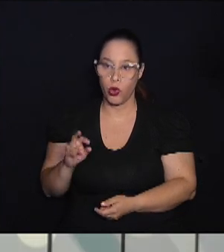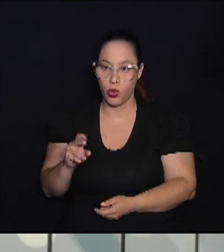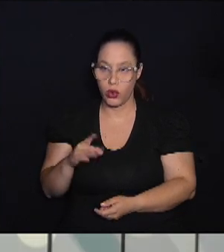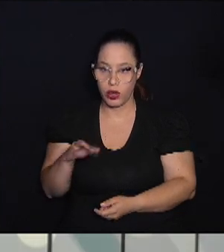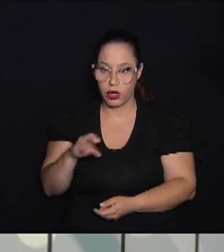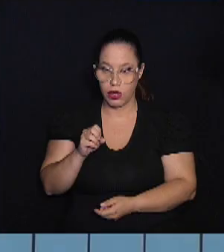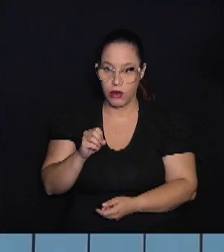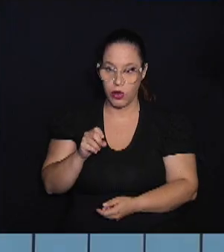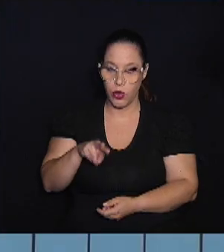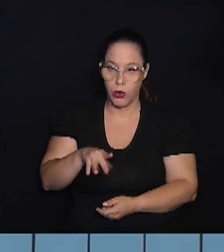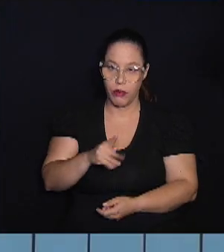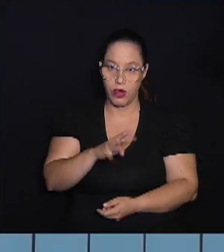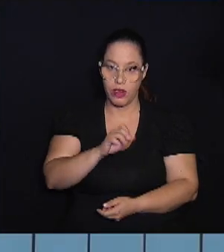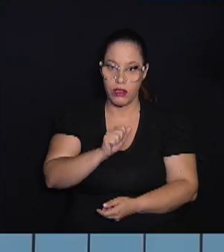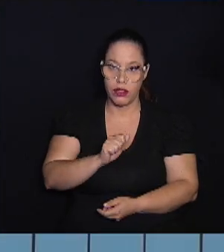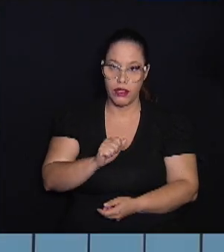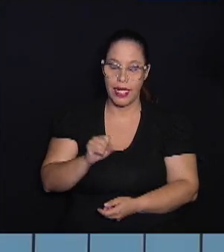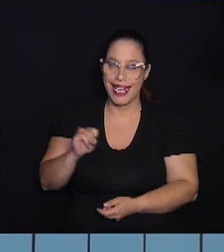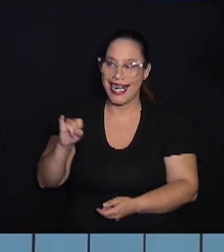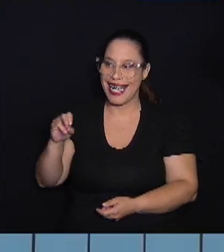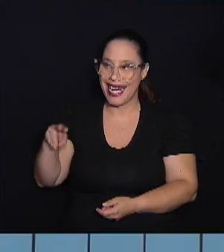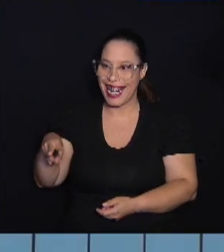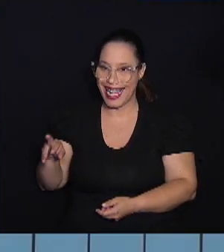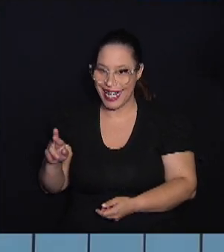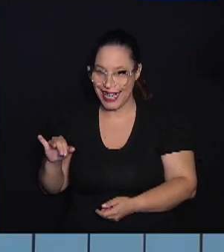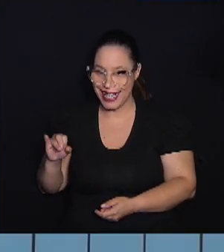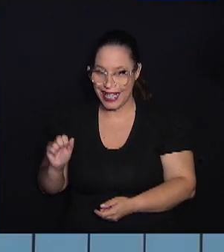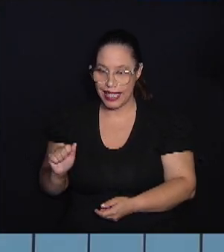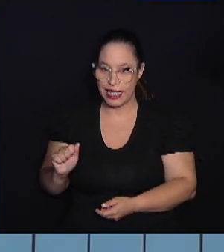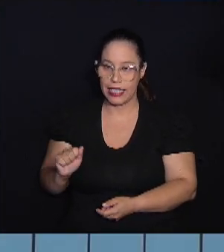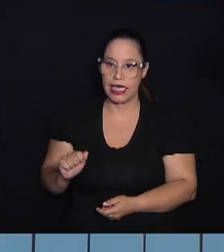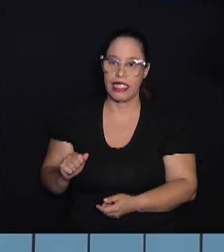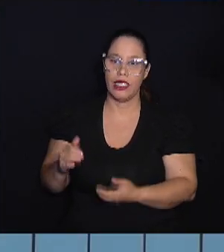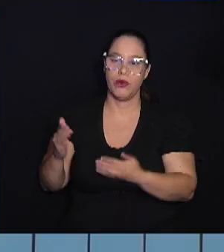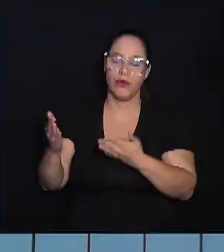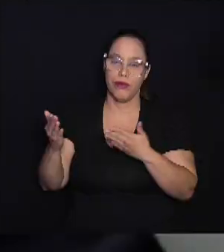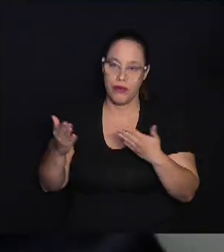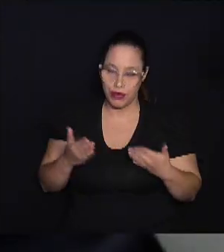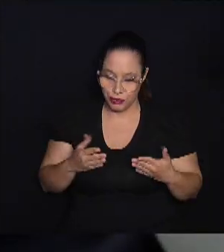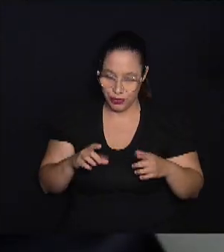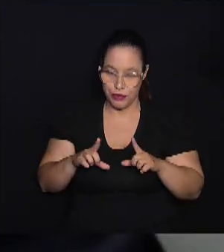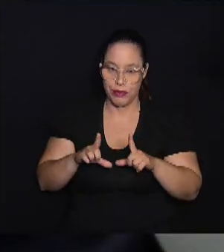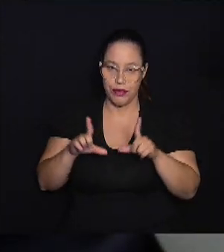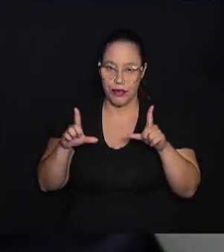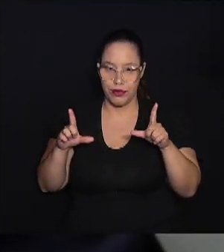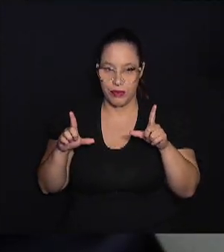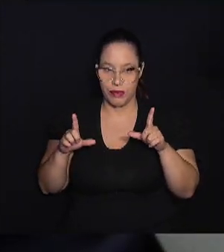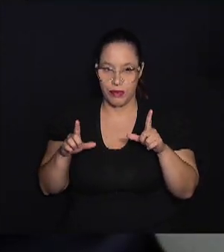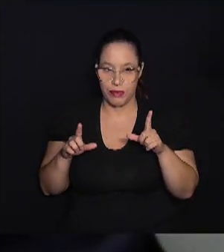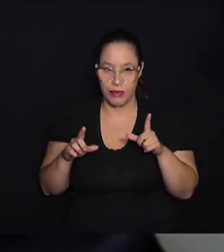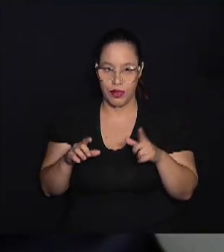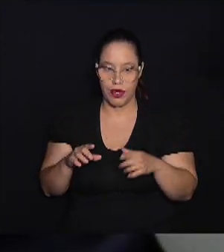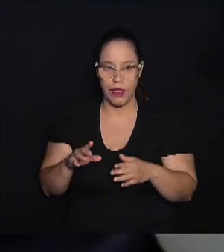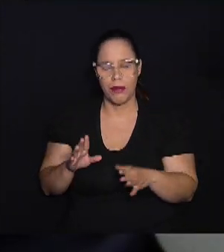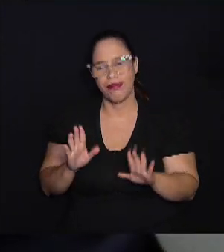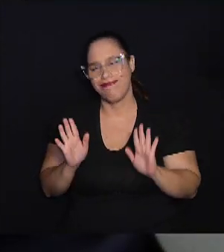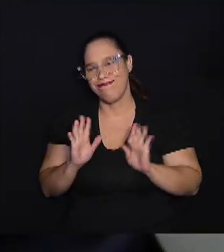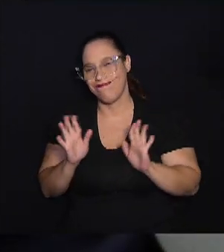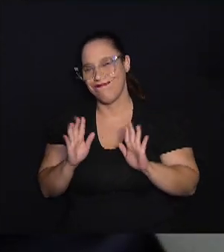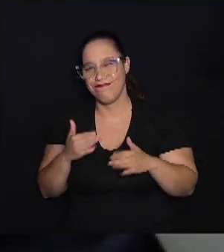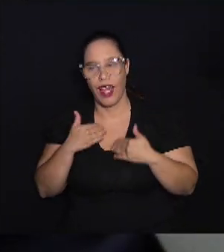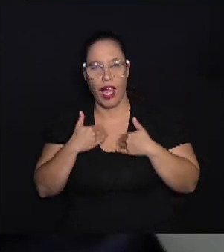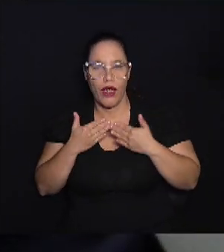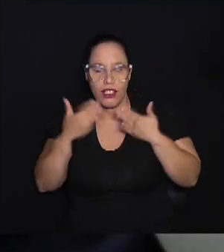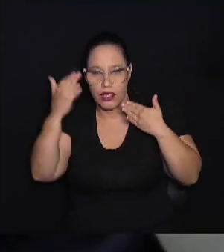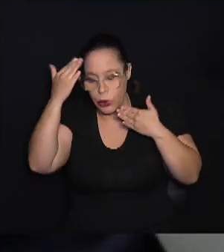Inari Ciccone. Inari, muito obrigada pela sua participação aqui no nosso quadro. Imagina, eu que agradeço o convite, é